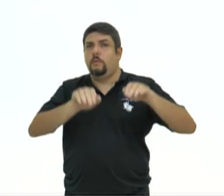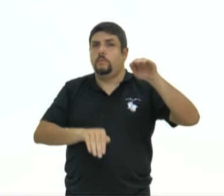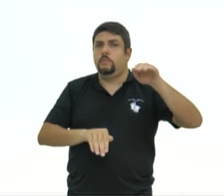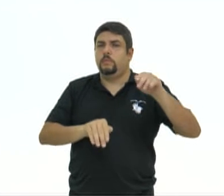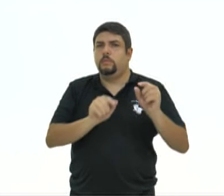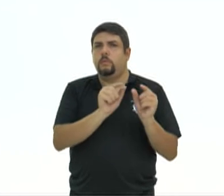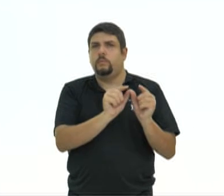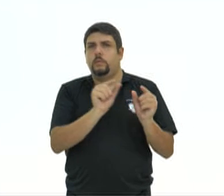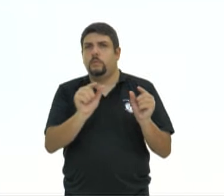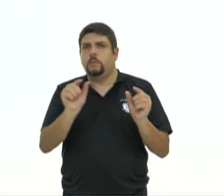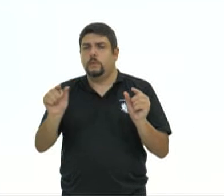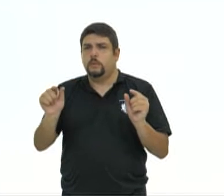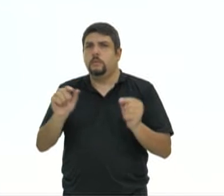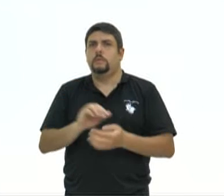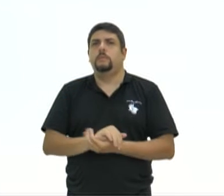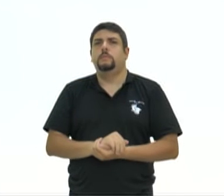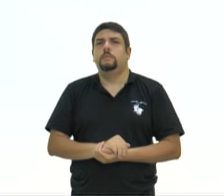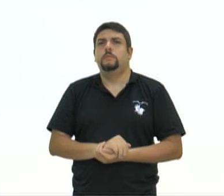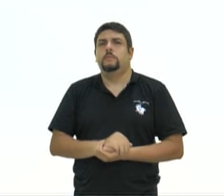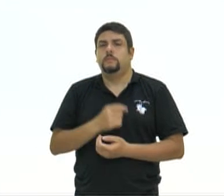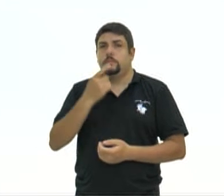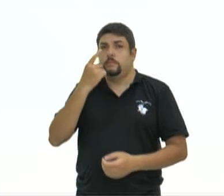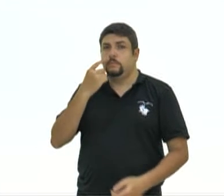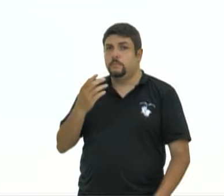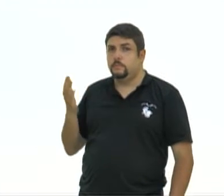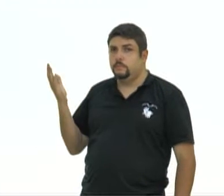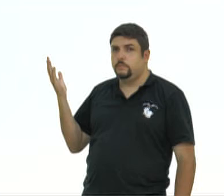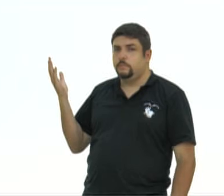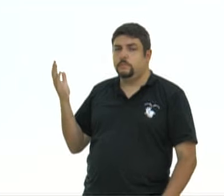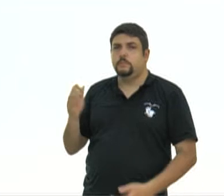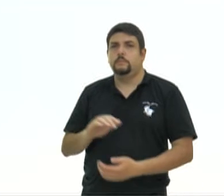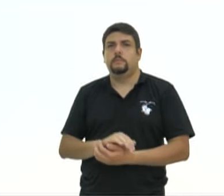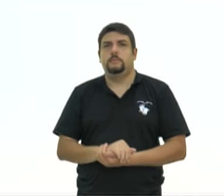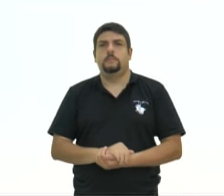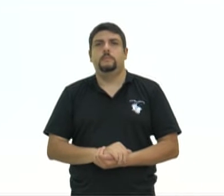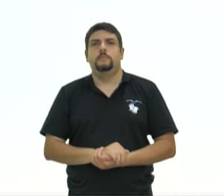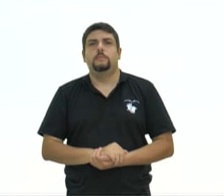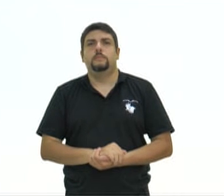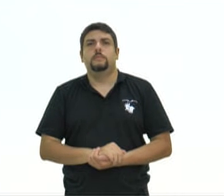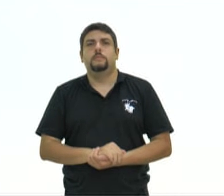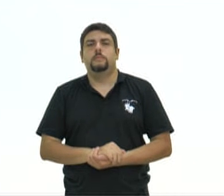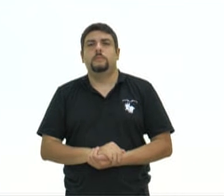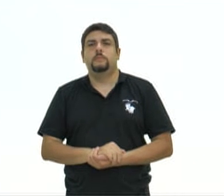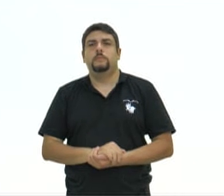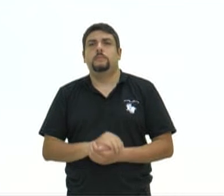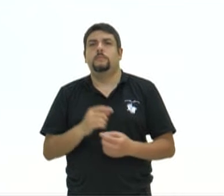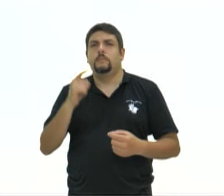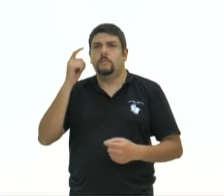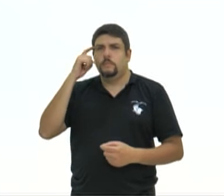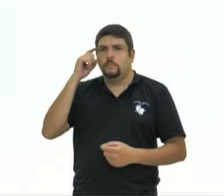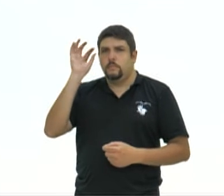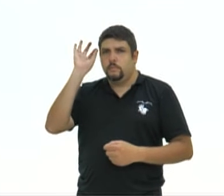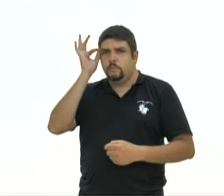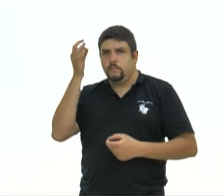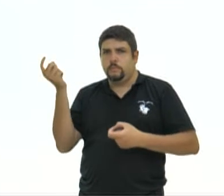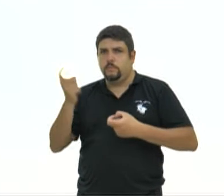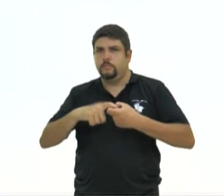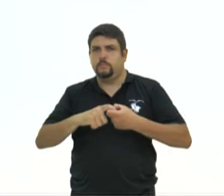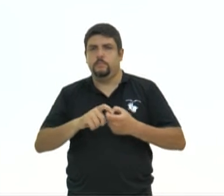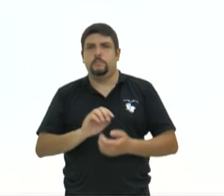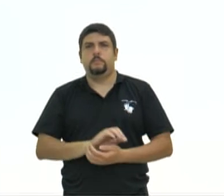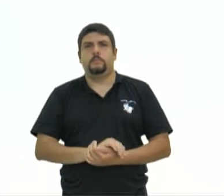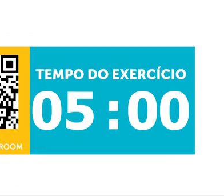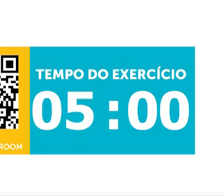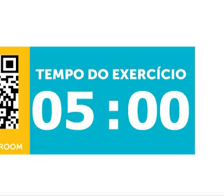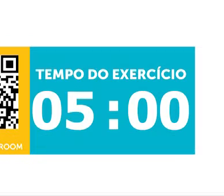bom? Olha os números aí, 3, 5, 5, 6, 6, 6, 8 e 10. Pense um pouquinho e nós já voltamos com a resposta.